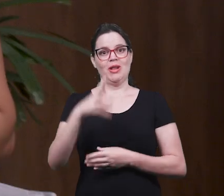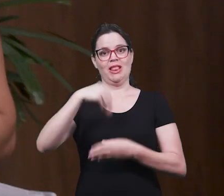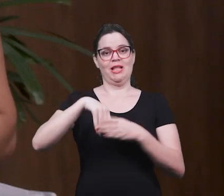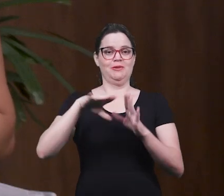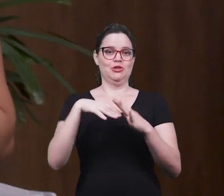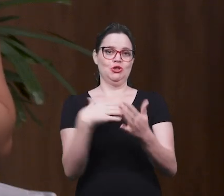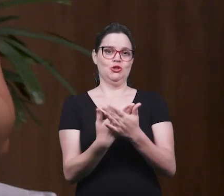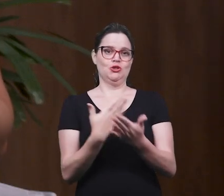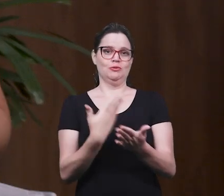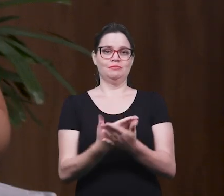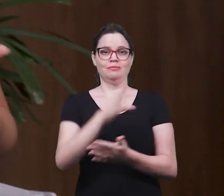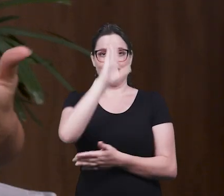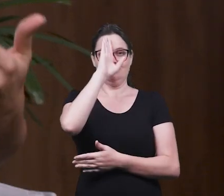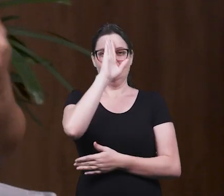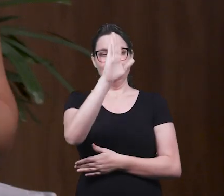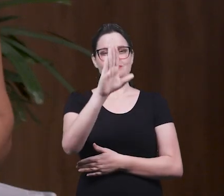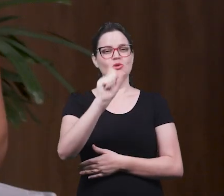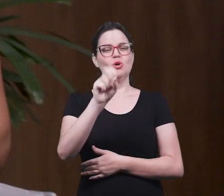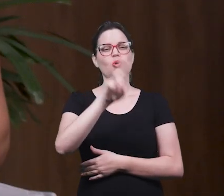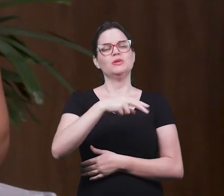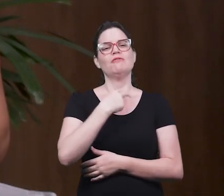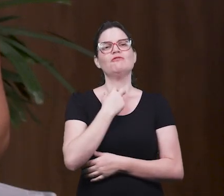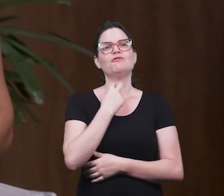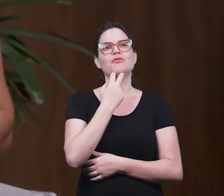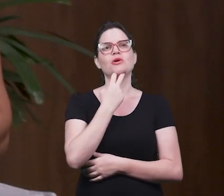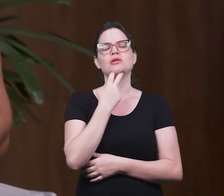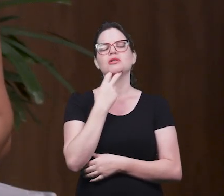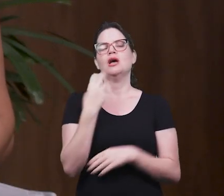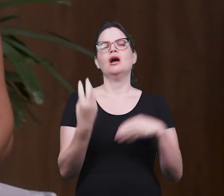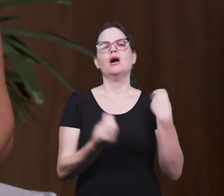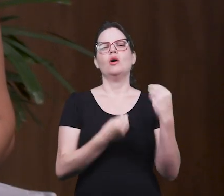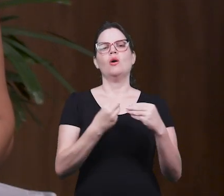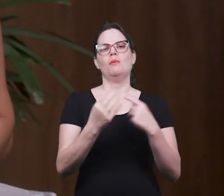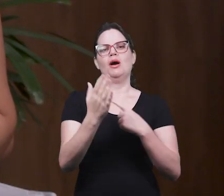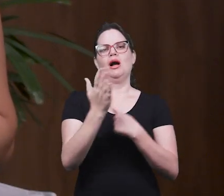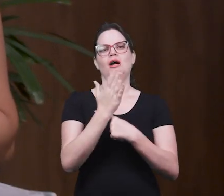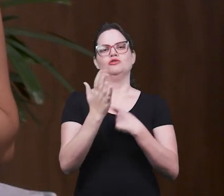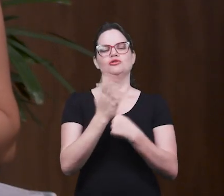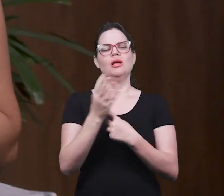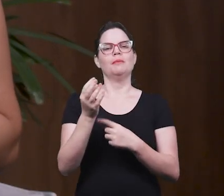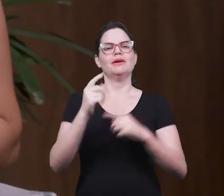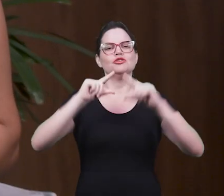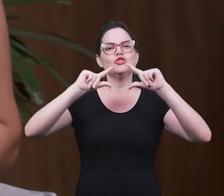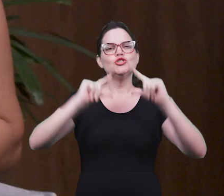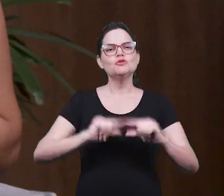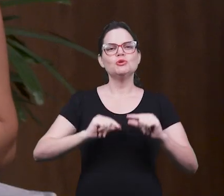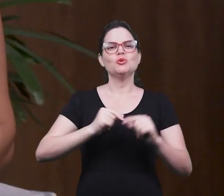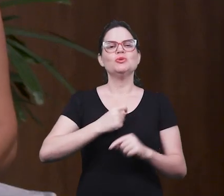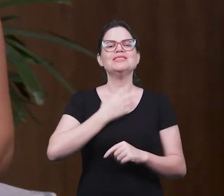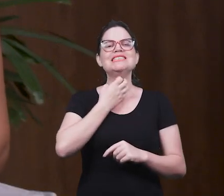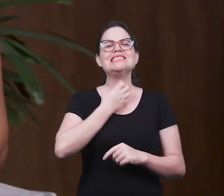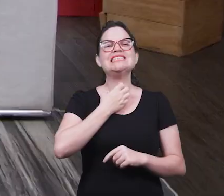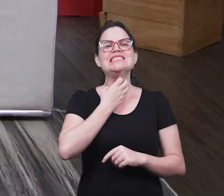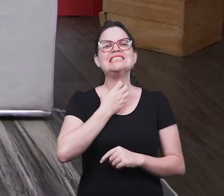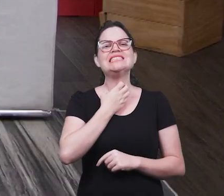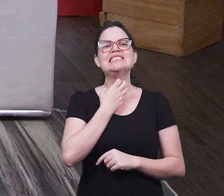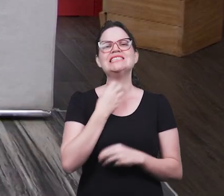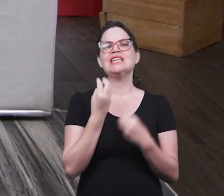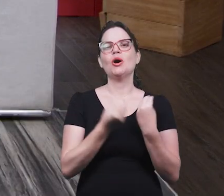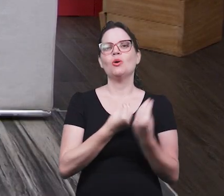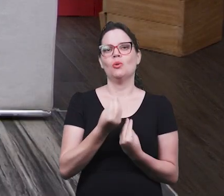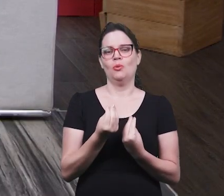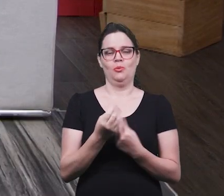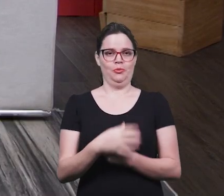e a voz é o principal instrumento de trabalho. O que fazer para diminuir essa sensação da garganta arranhando, doendo?